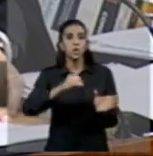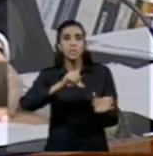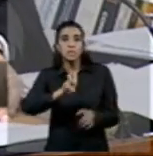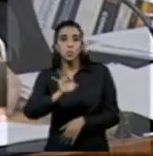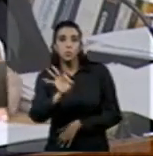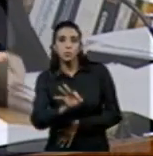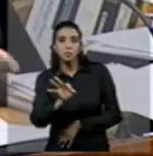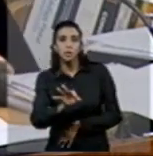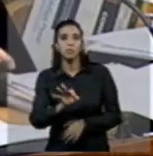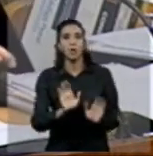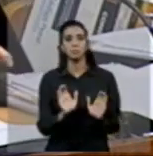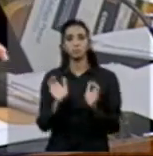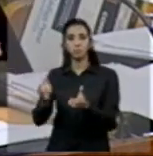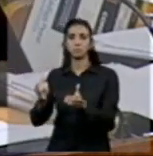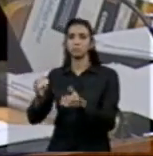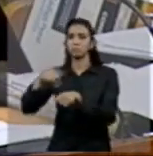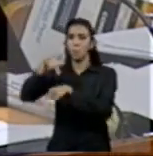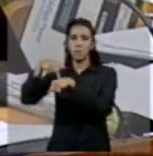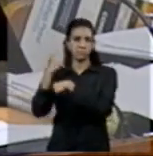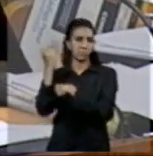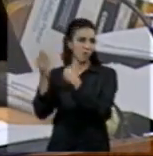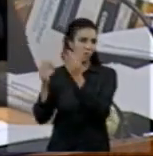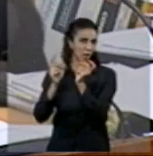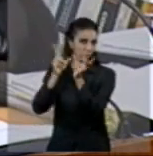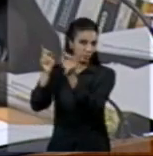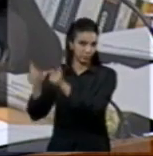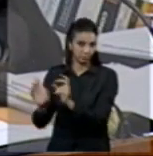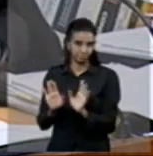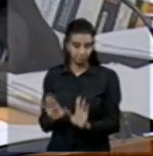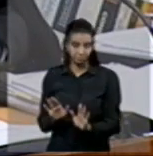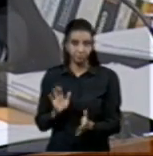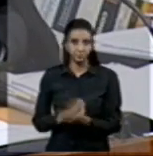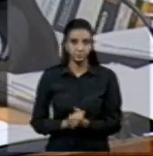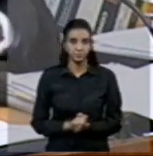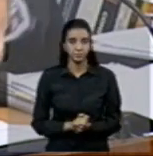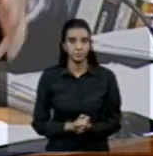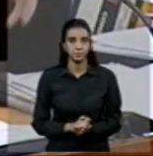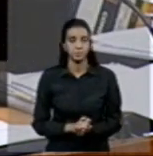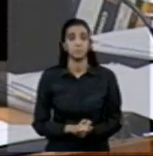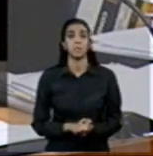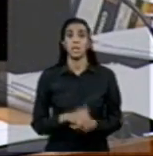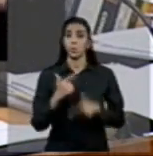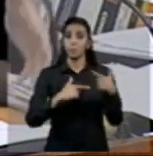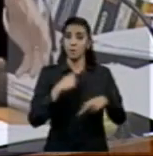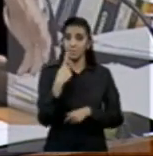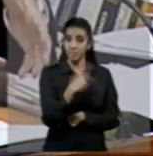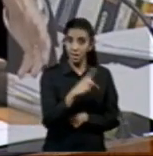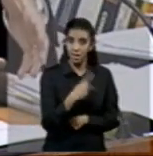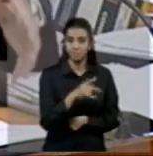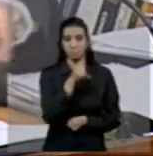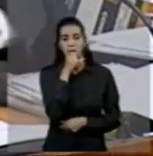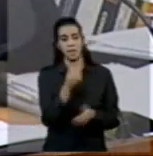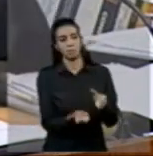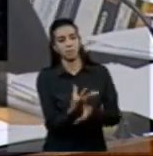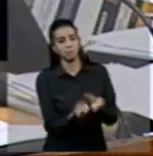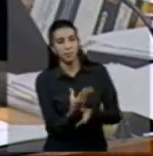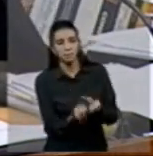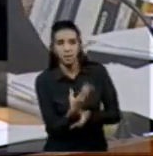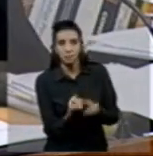ao mercado externo. Para realizar sua atividade de produção